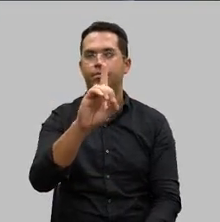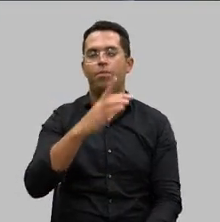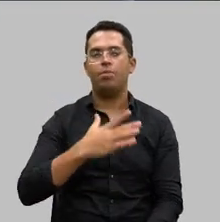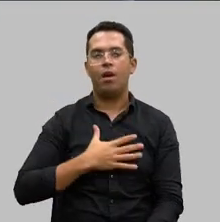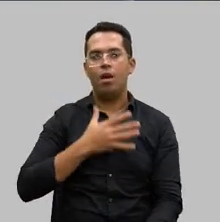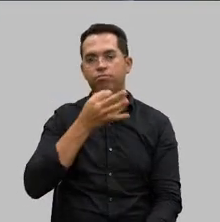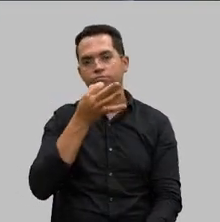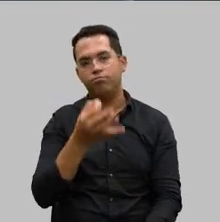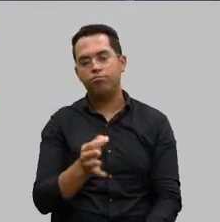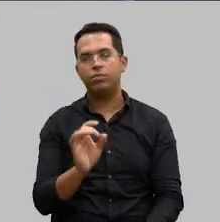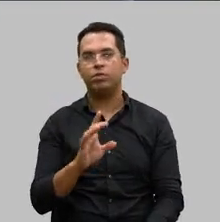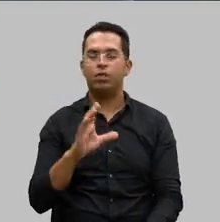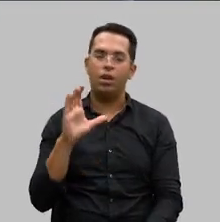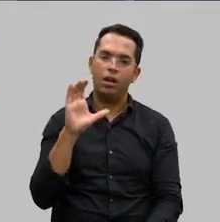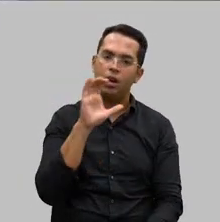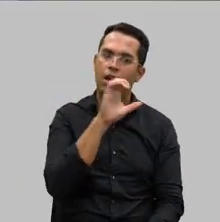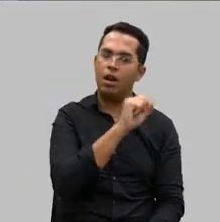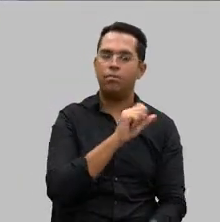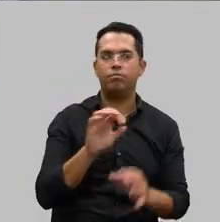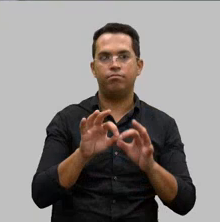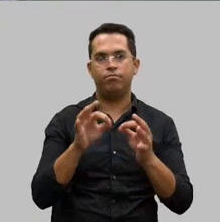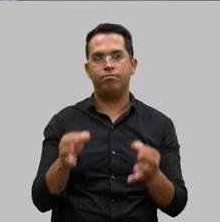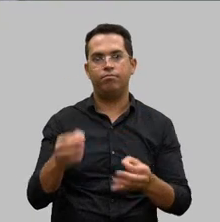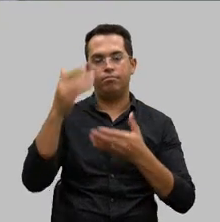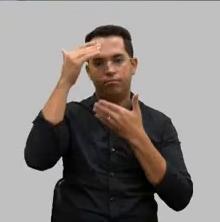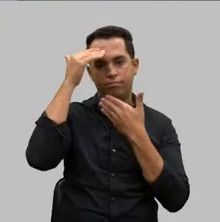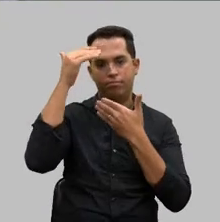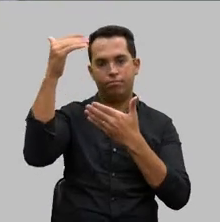breve apenas para fazer esses destaques